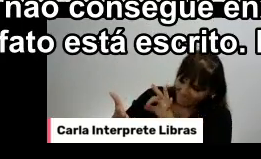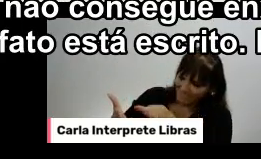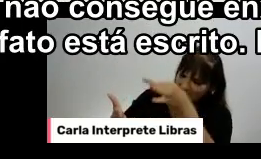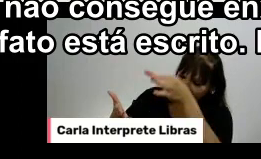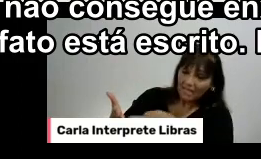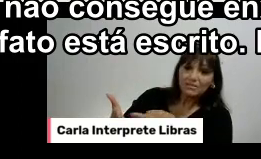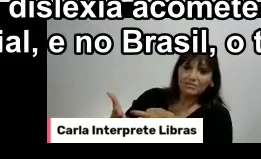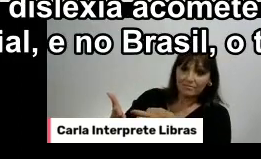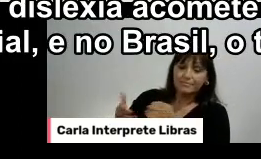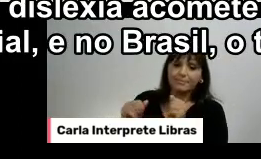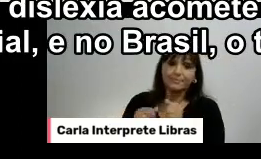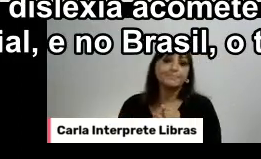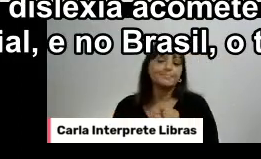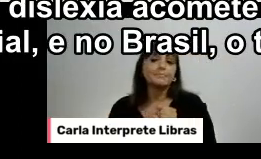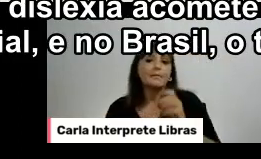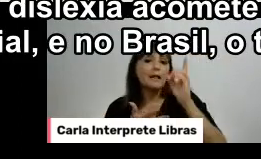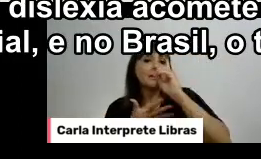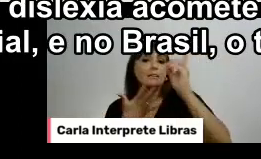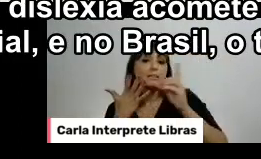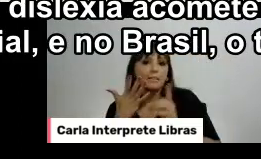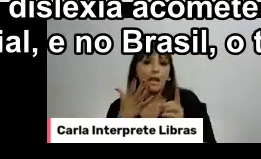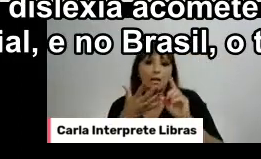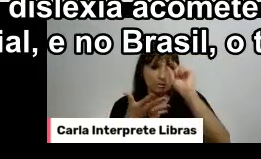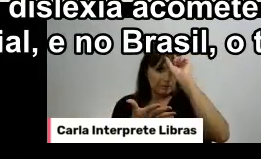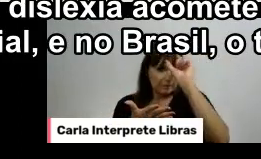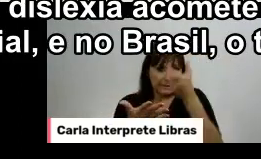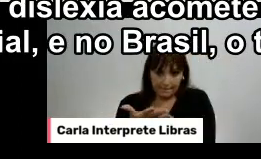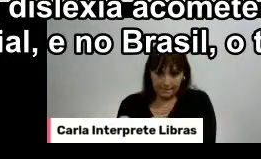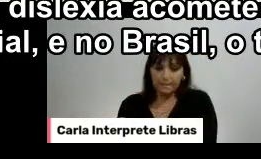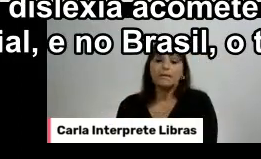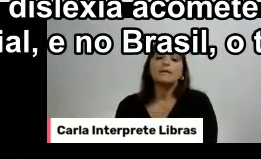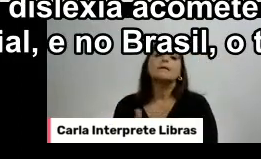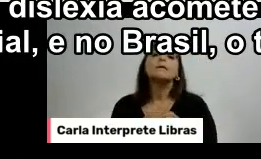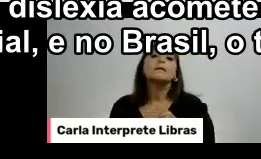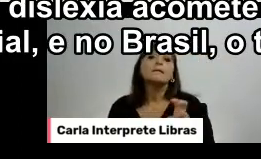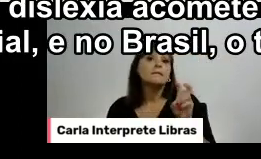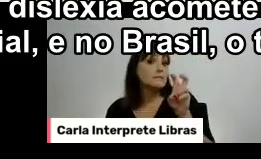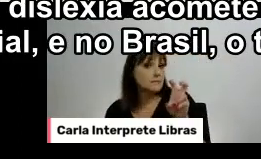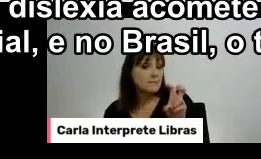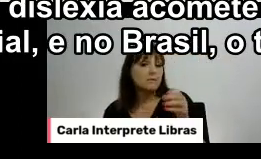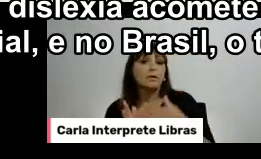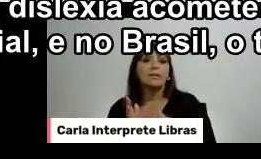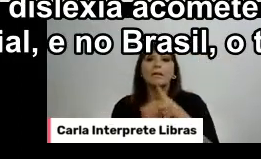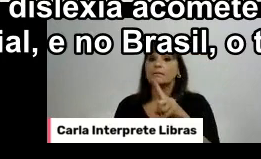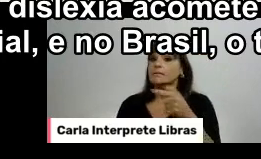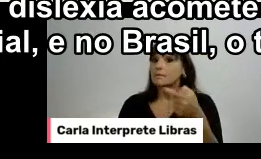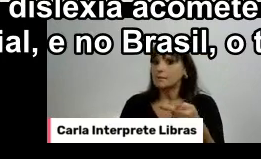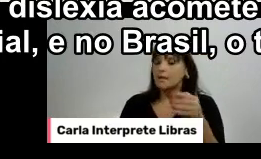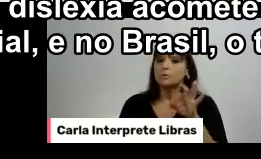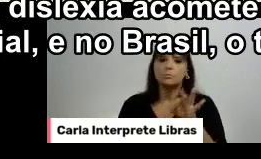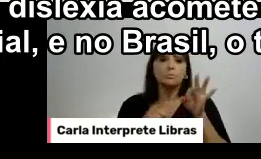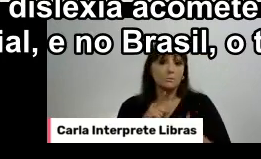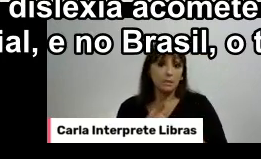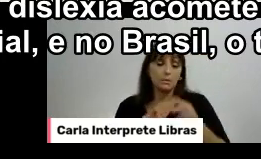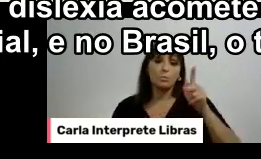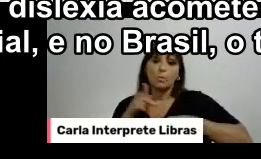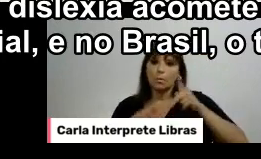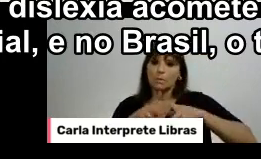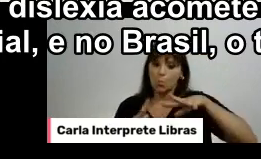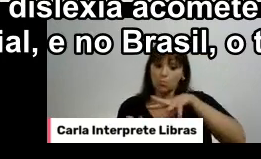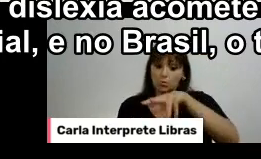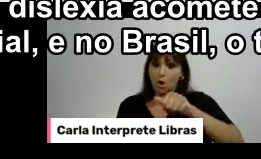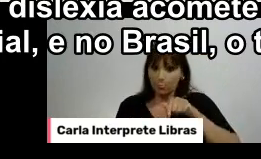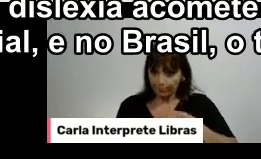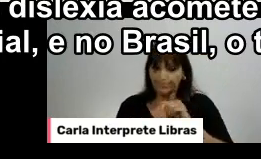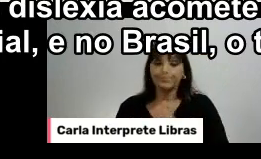sobre a dislexia. Então, a dislexia acomete de 5% a 17% da população mundial, e no Brasil, né,